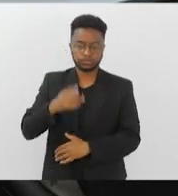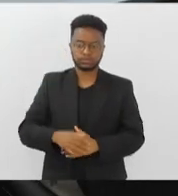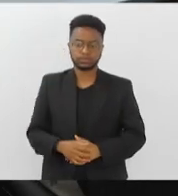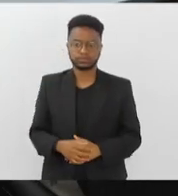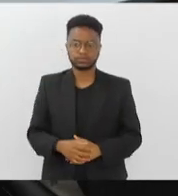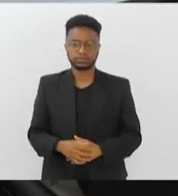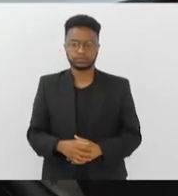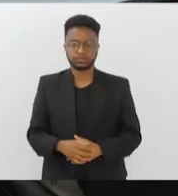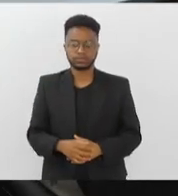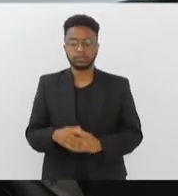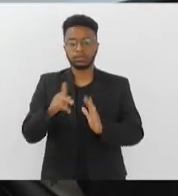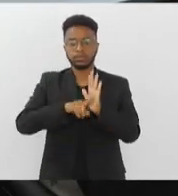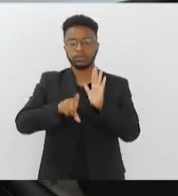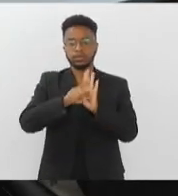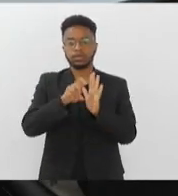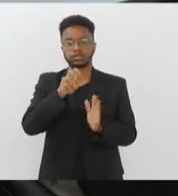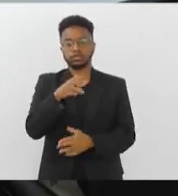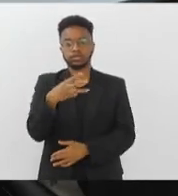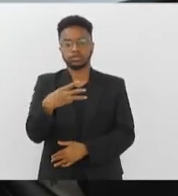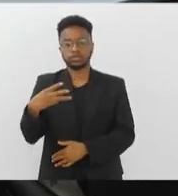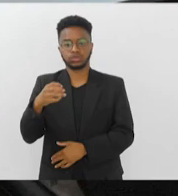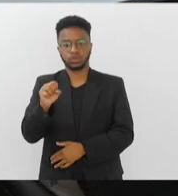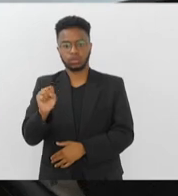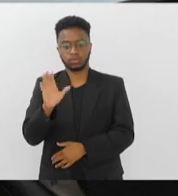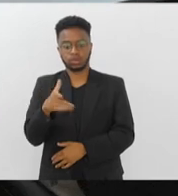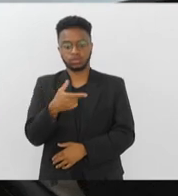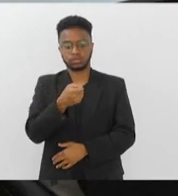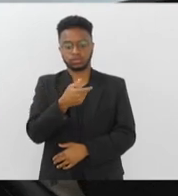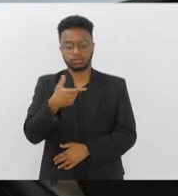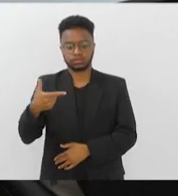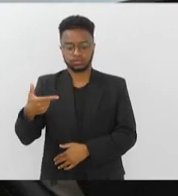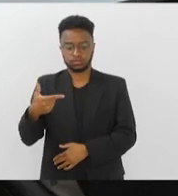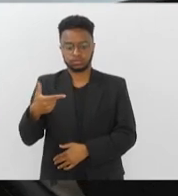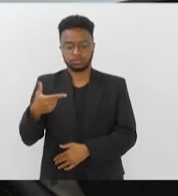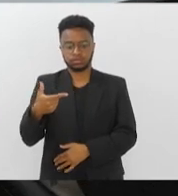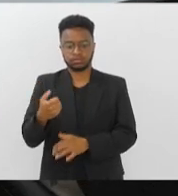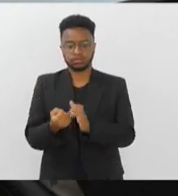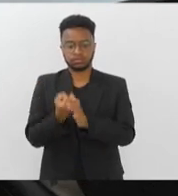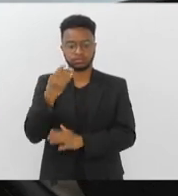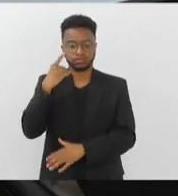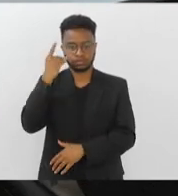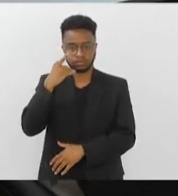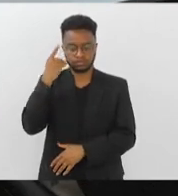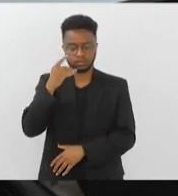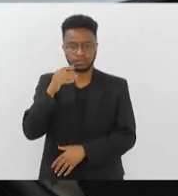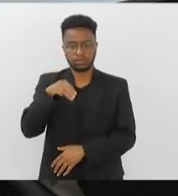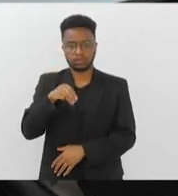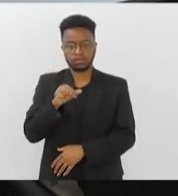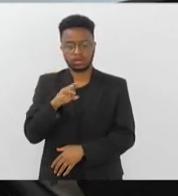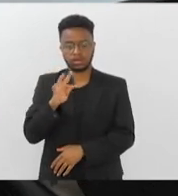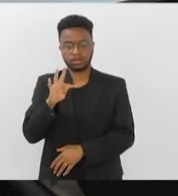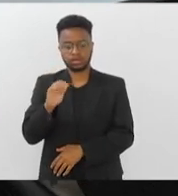lei 5338 de 22, de autoria da deputada Marta Rocha.